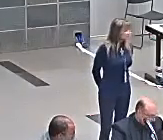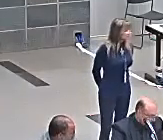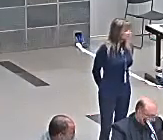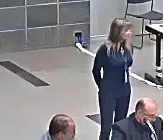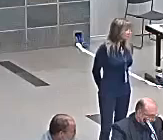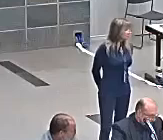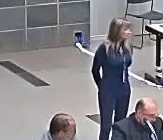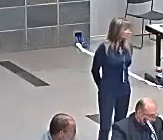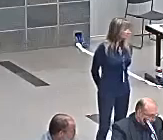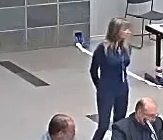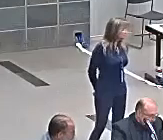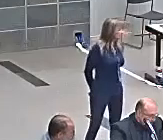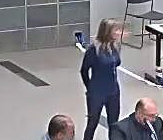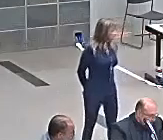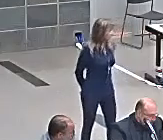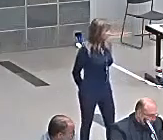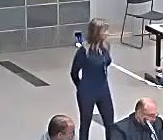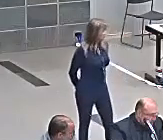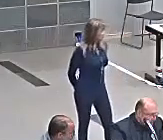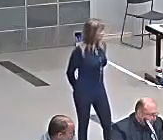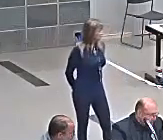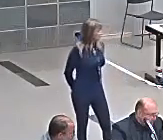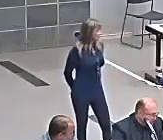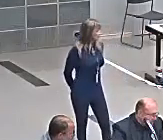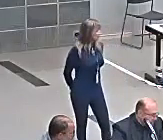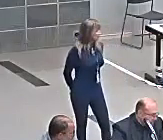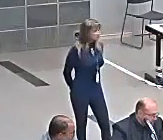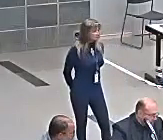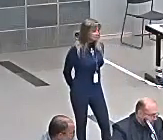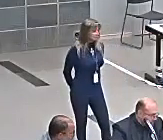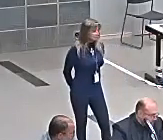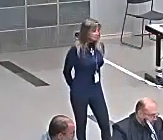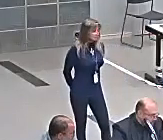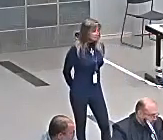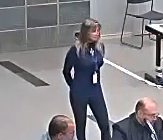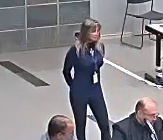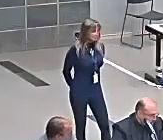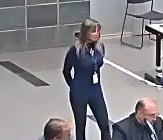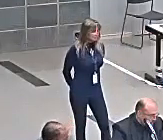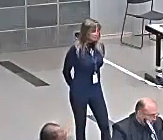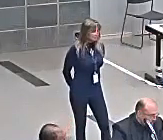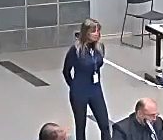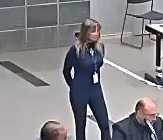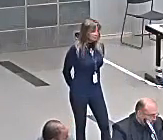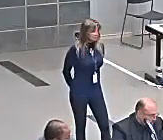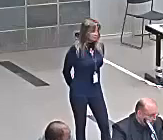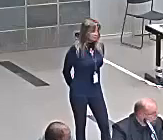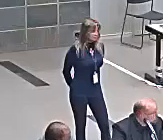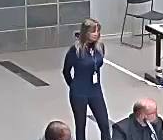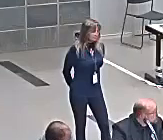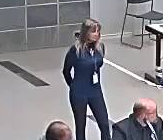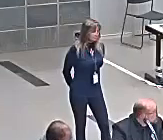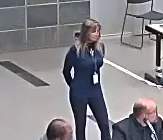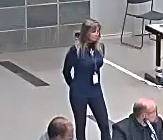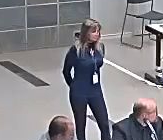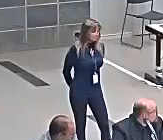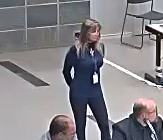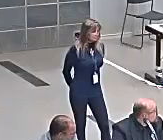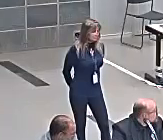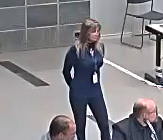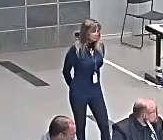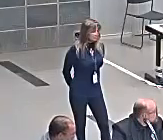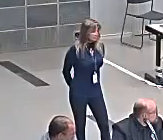né da da da promotoria né para poder ser encaminhado né E muito boa discussão